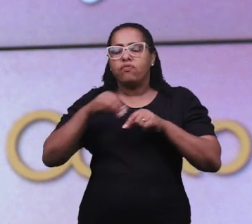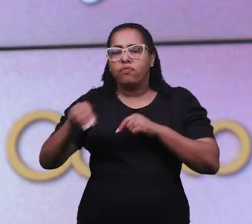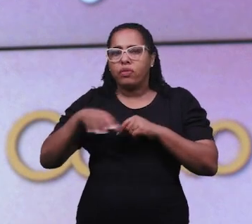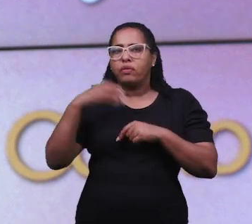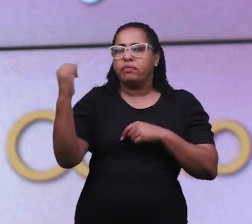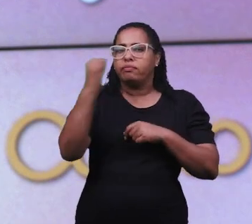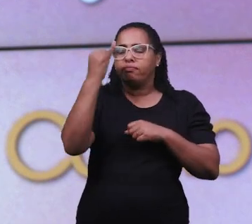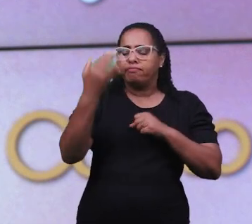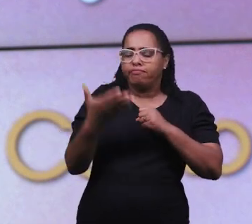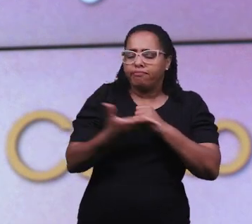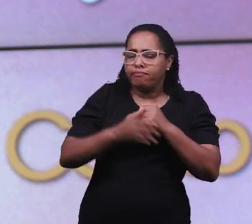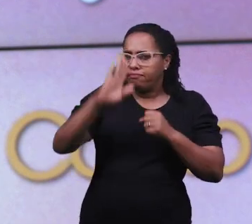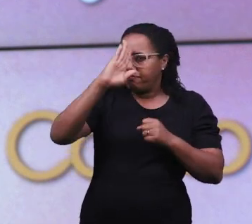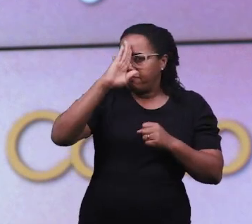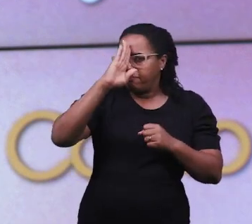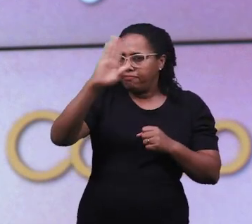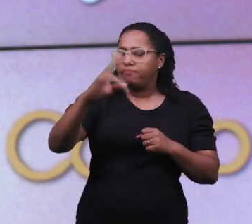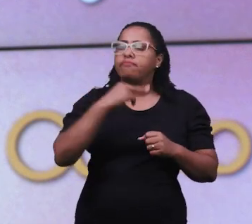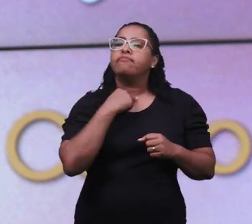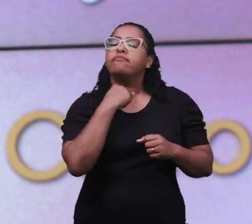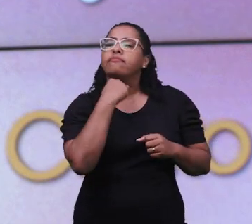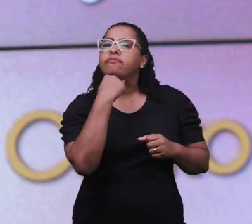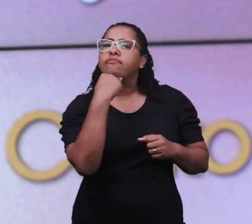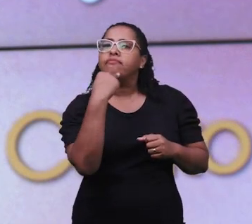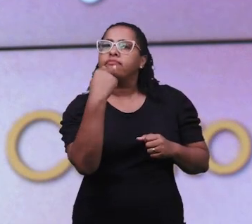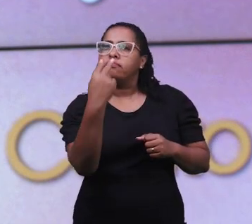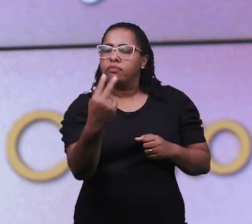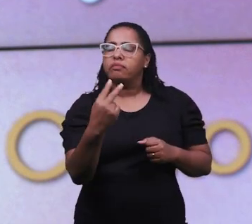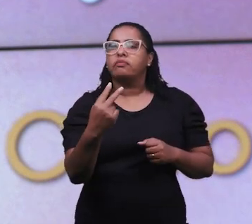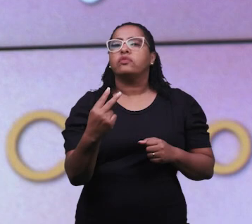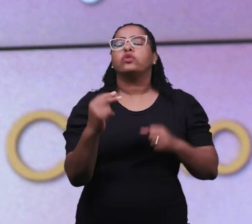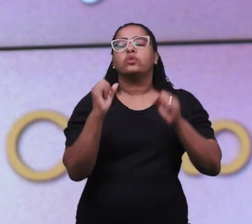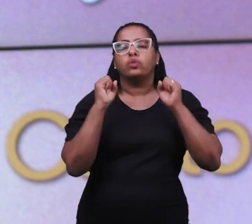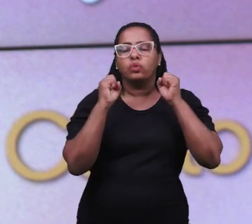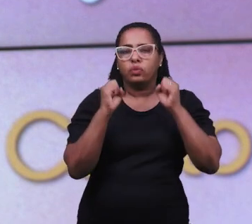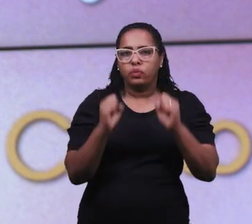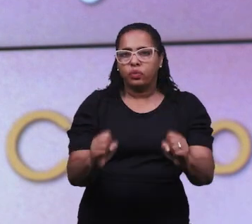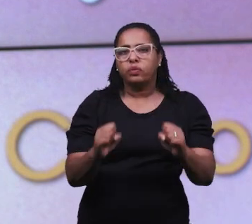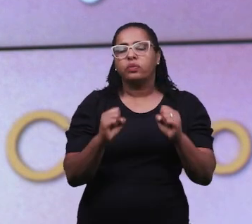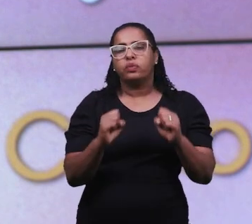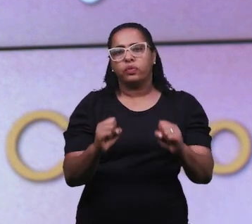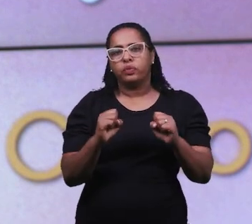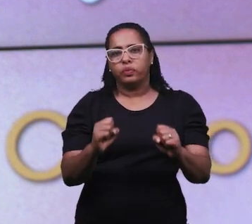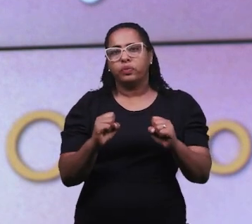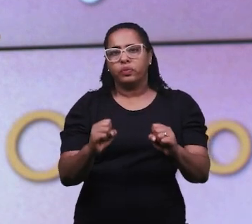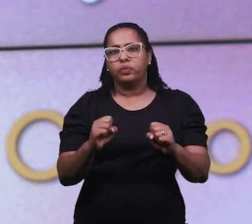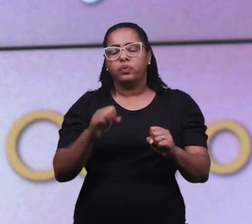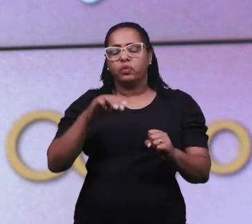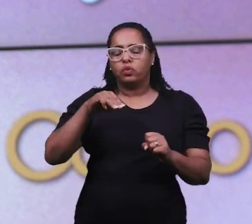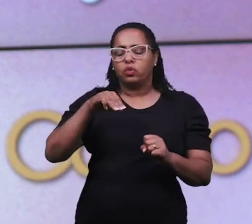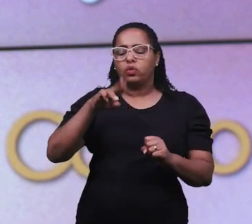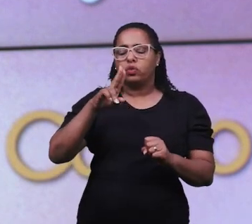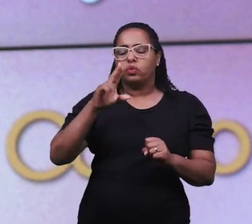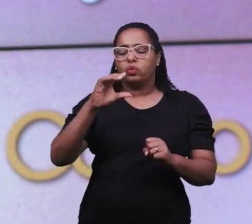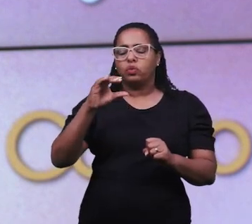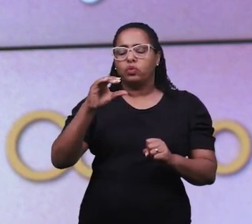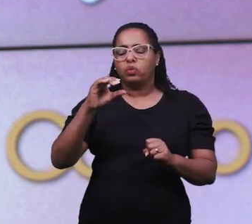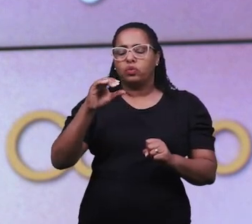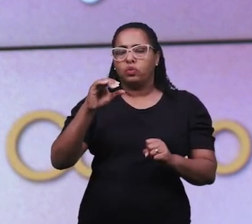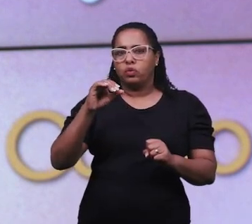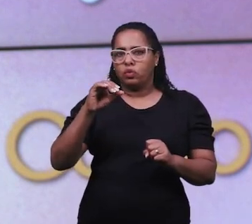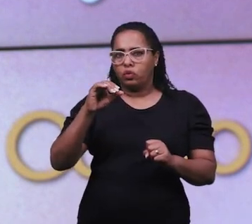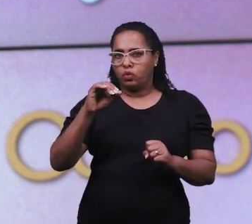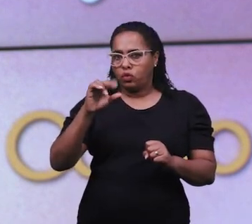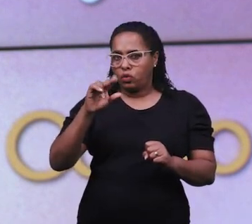importantíssimo, tem um papel fundamental na emissão do nosso som e a musculatura da língua pode